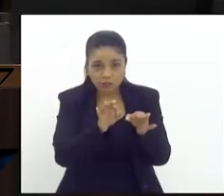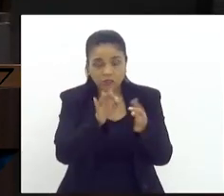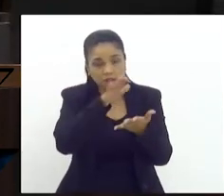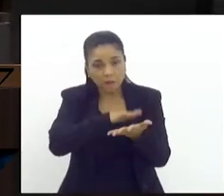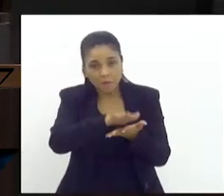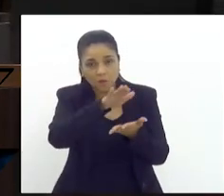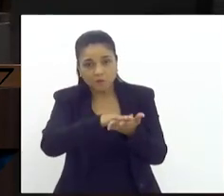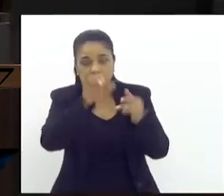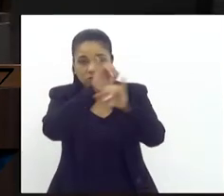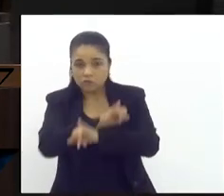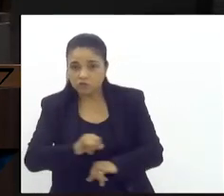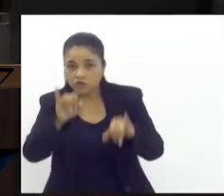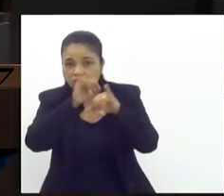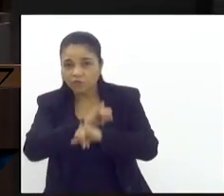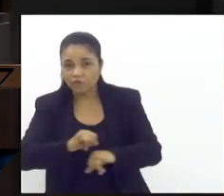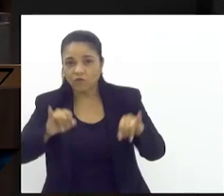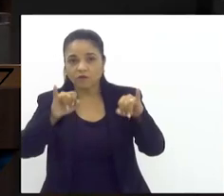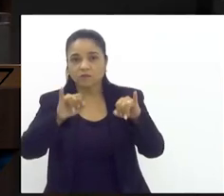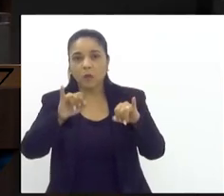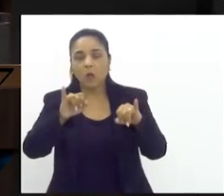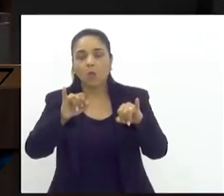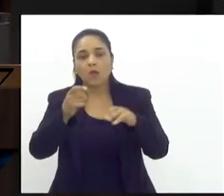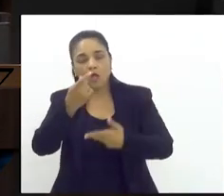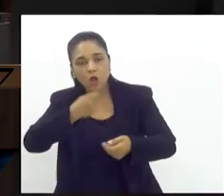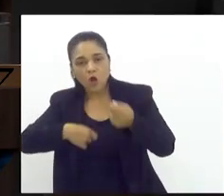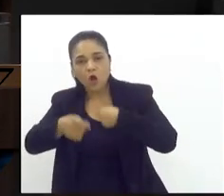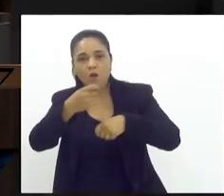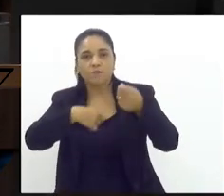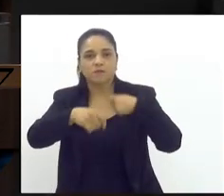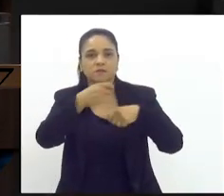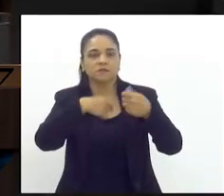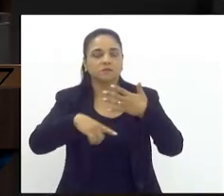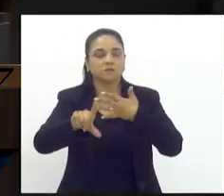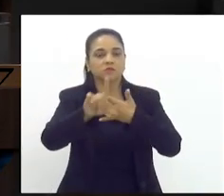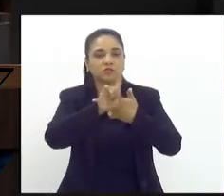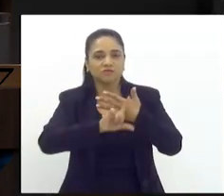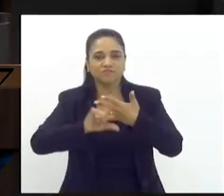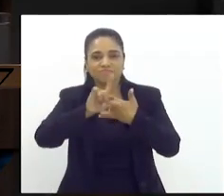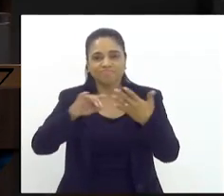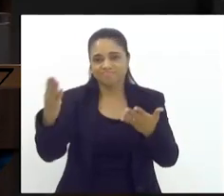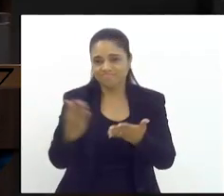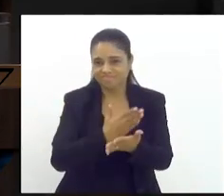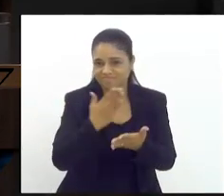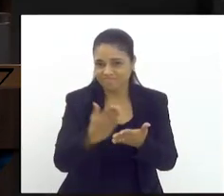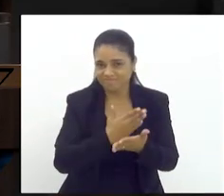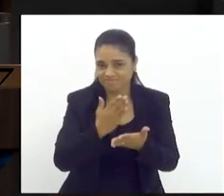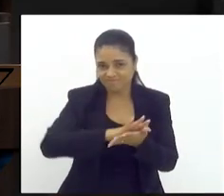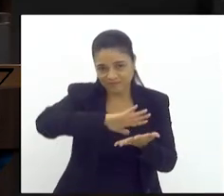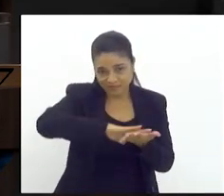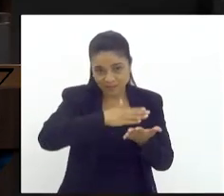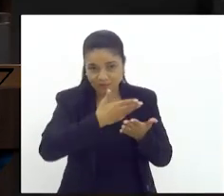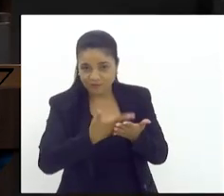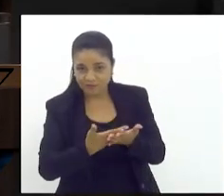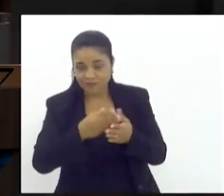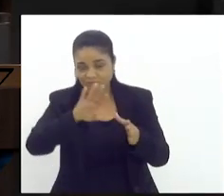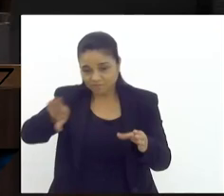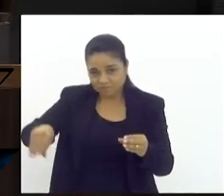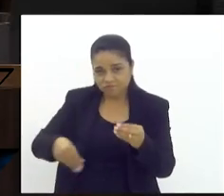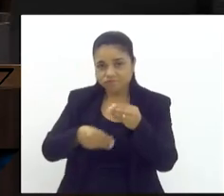divulgação e comercialização de obras literárias traduzidas bem como a inclusão do nome